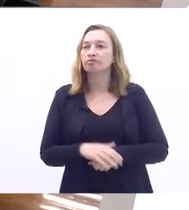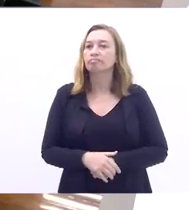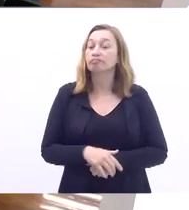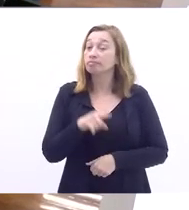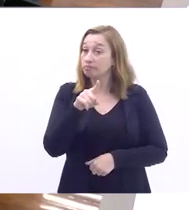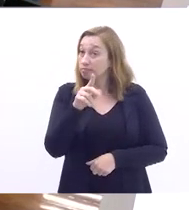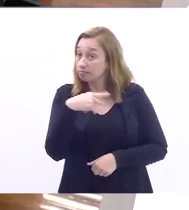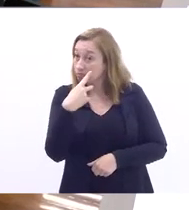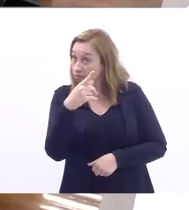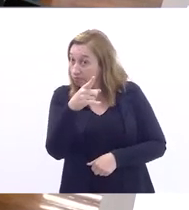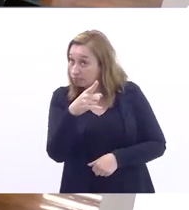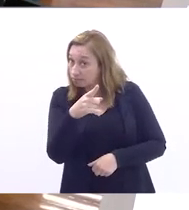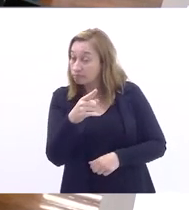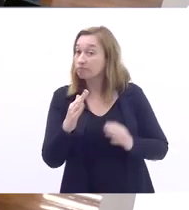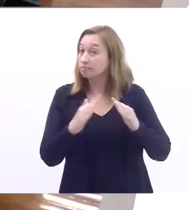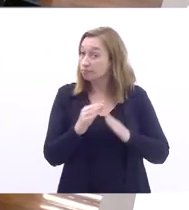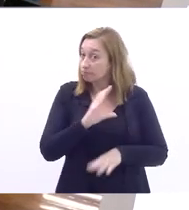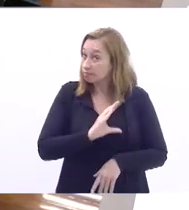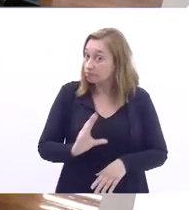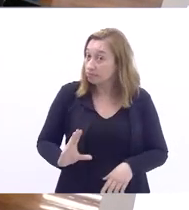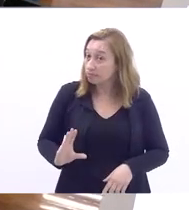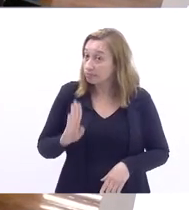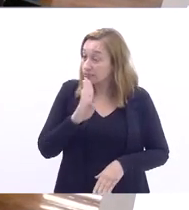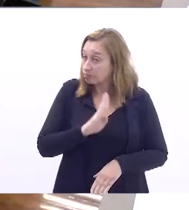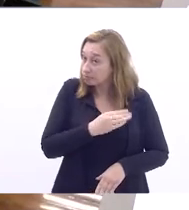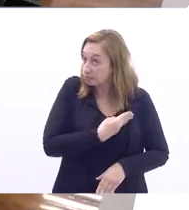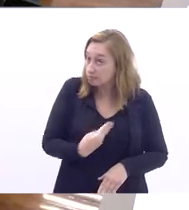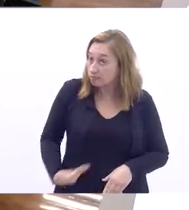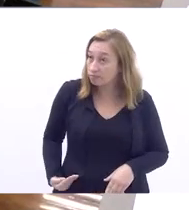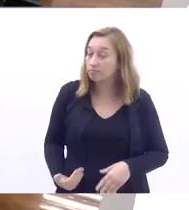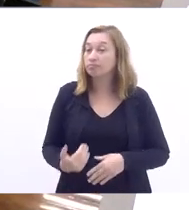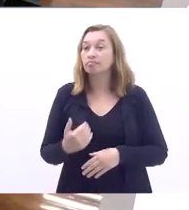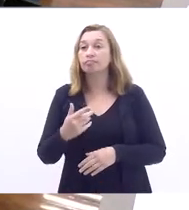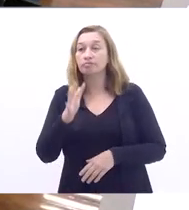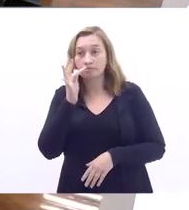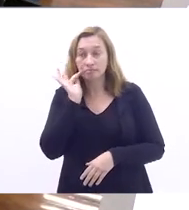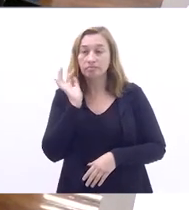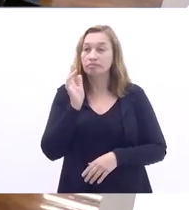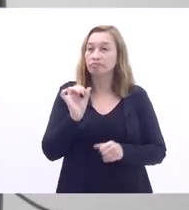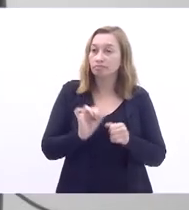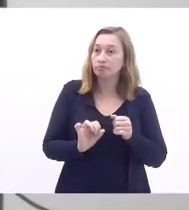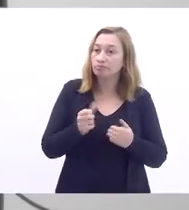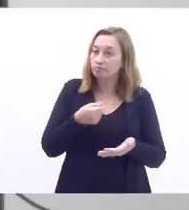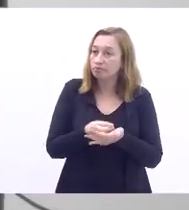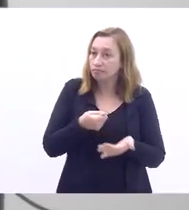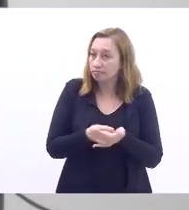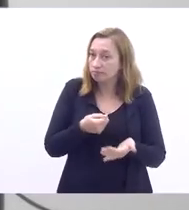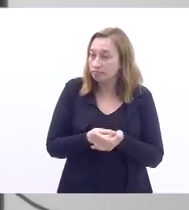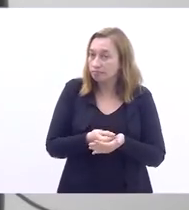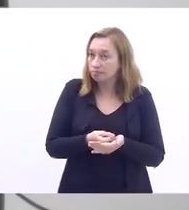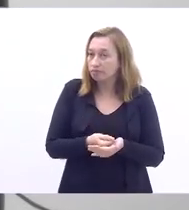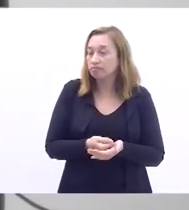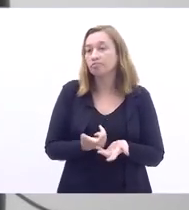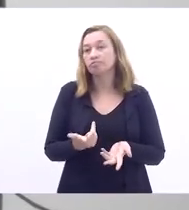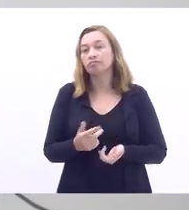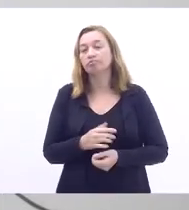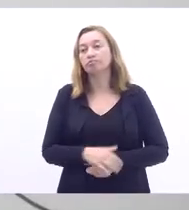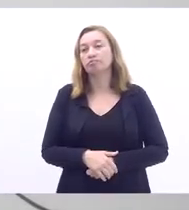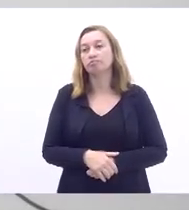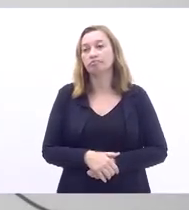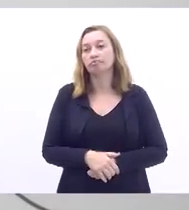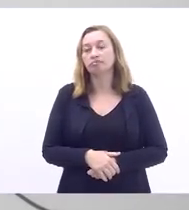essa abordagem que fizemos sobre a Casa Civil que o Fábio fez pessoalmente Nossa não das nossas condições nós vamos insistir inclusive em função